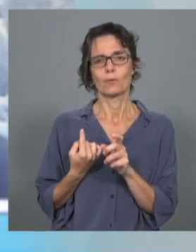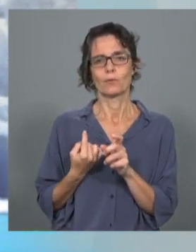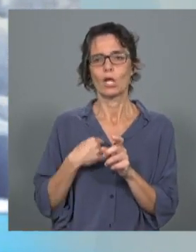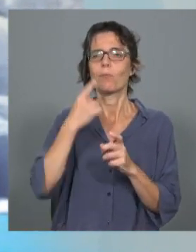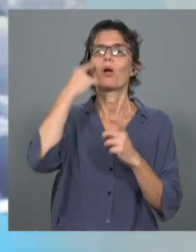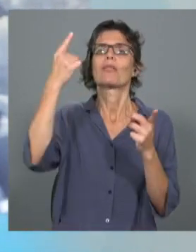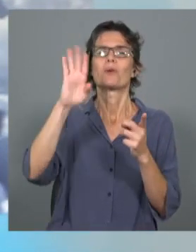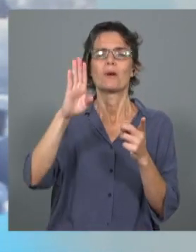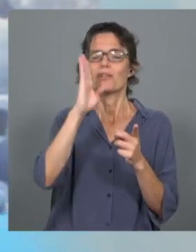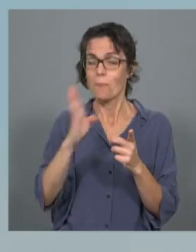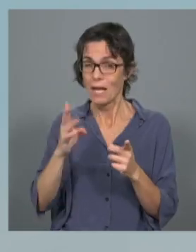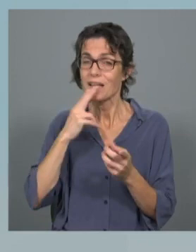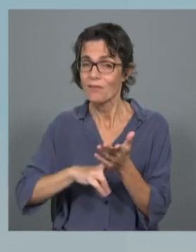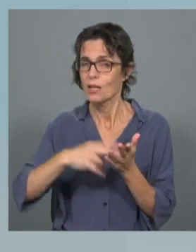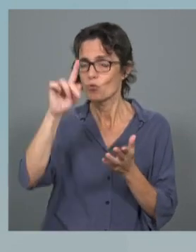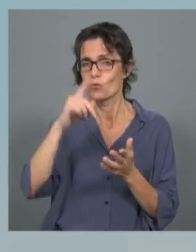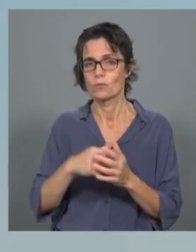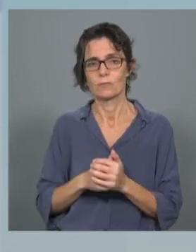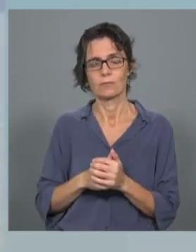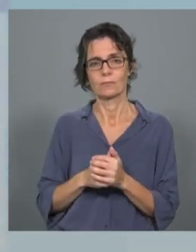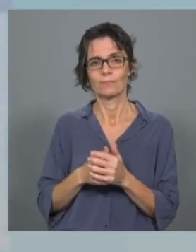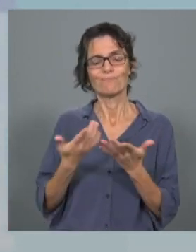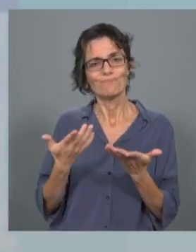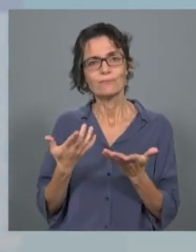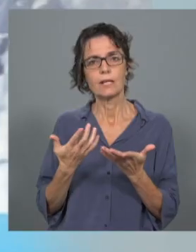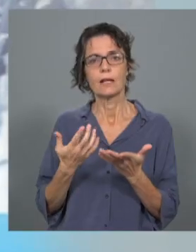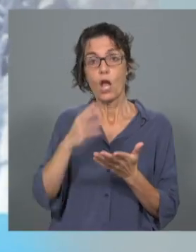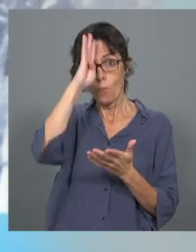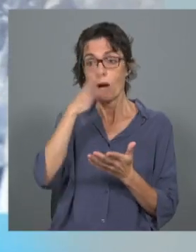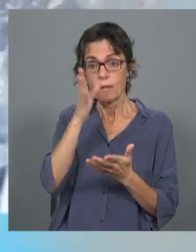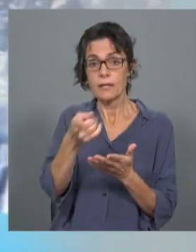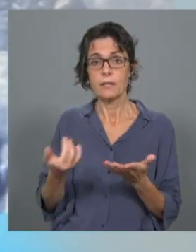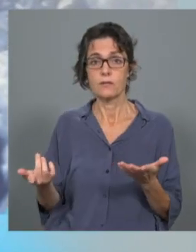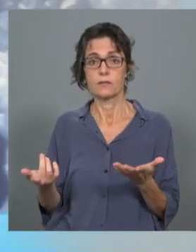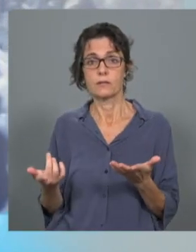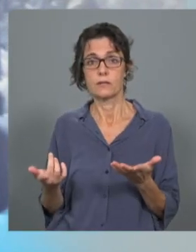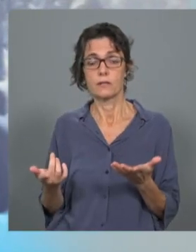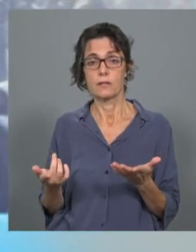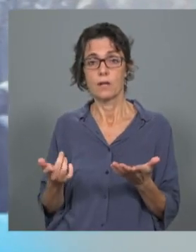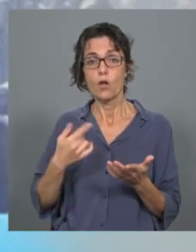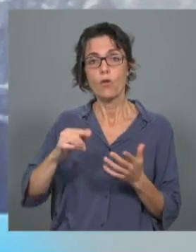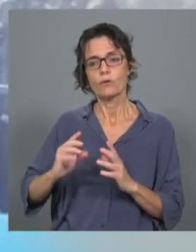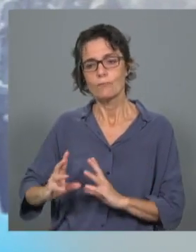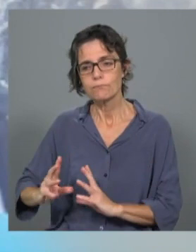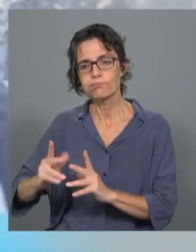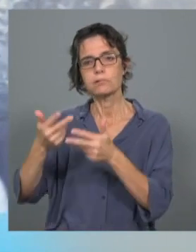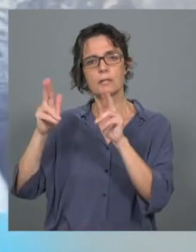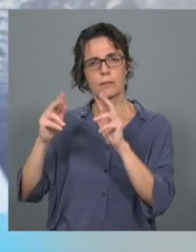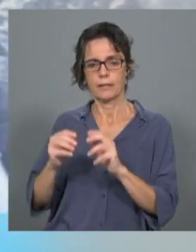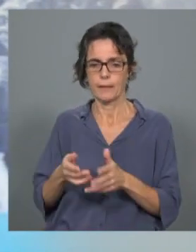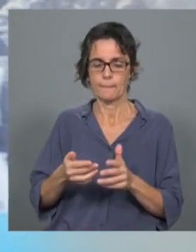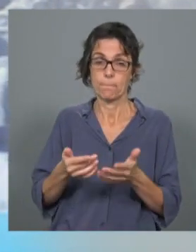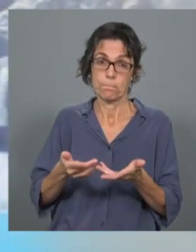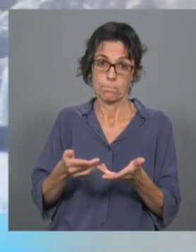que constantemente o Papa Francisco está a dizer, e nomeadamente em muitos sítios, e constantemente está a dizer. Portanto, avançamos um bocadinho em relação à liberdade,